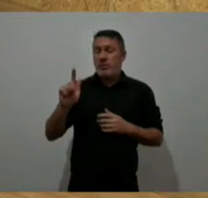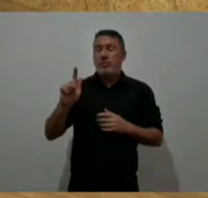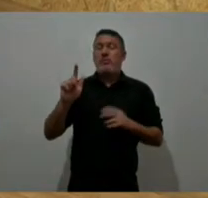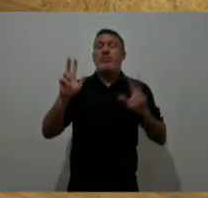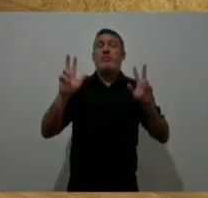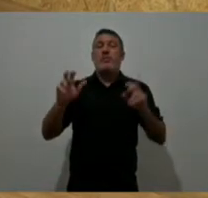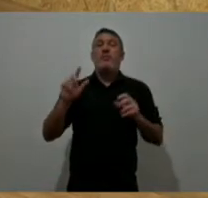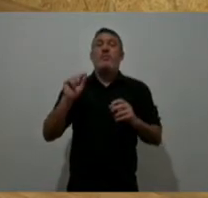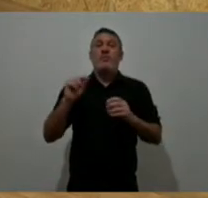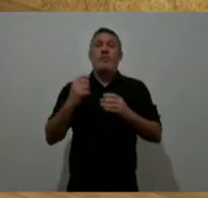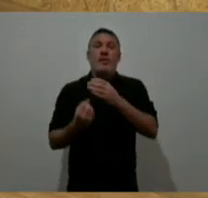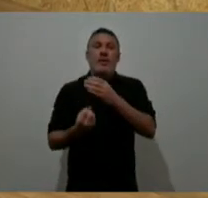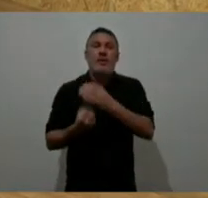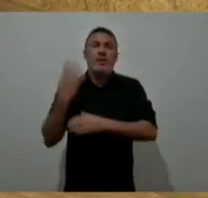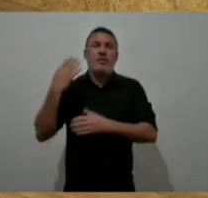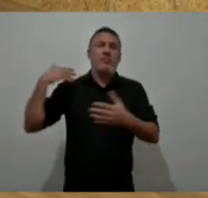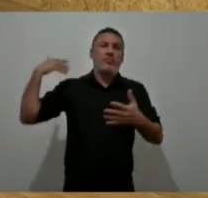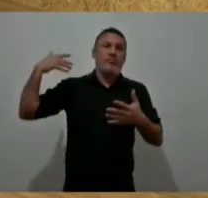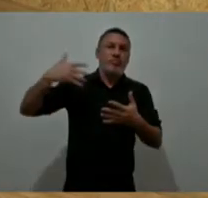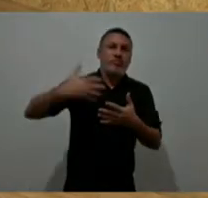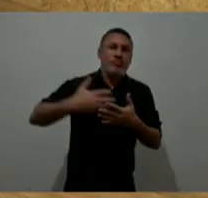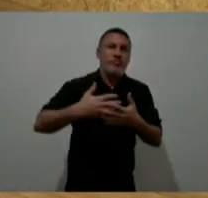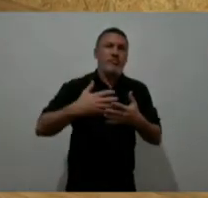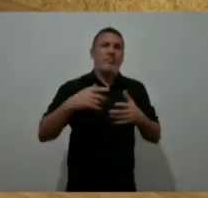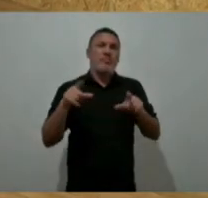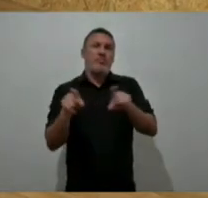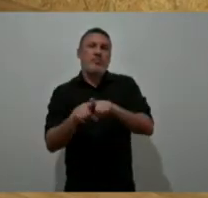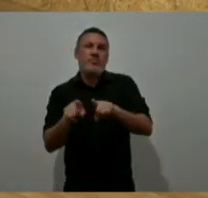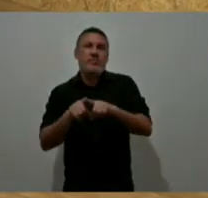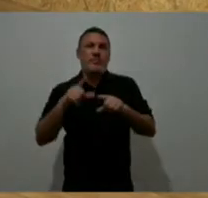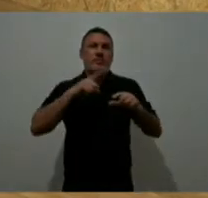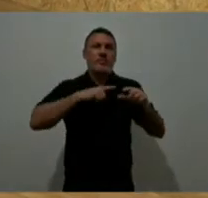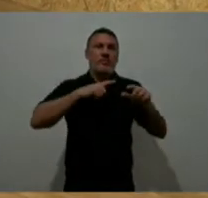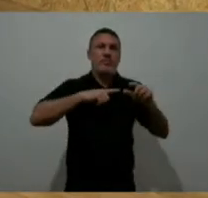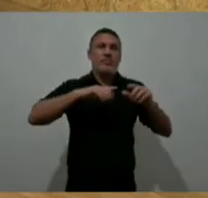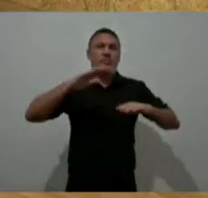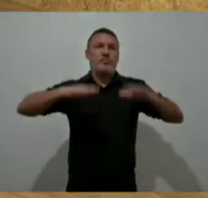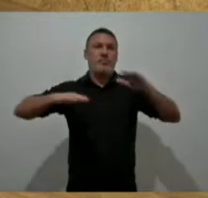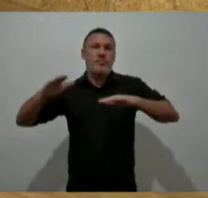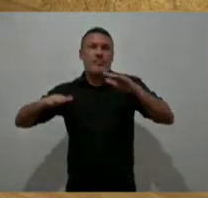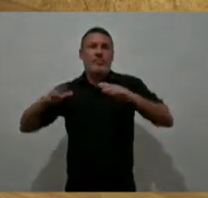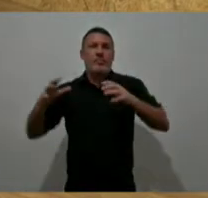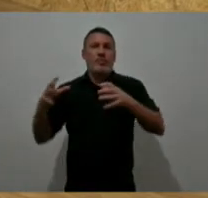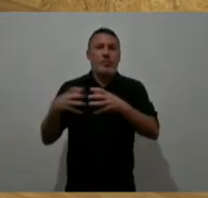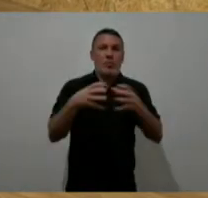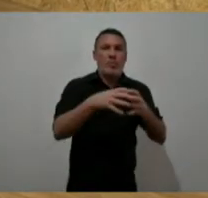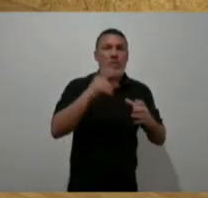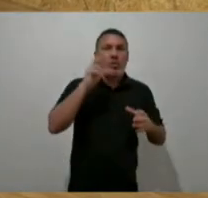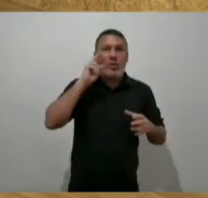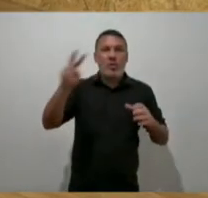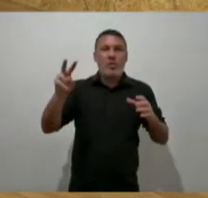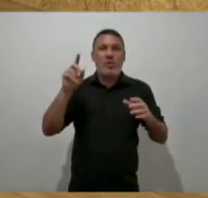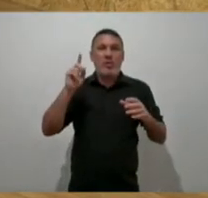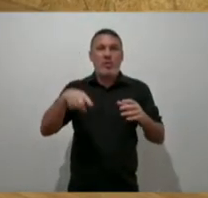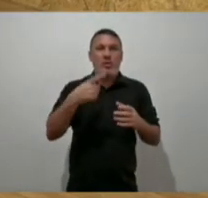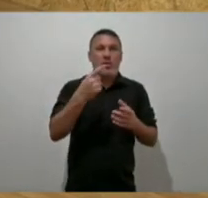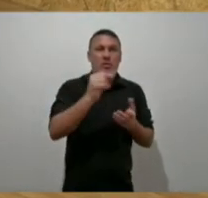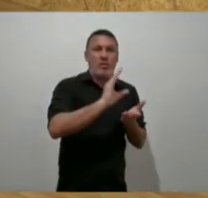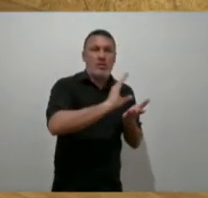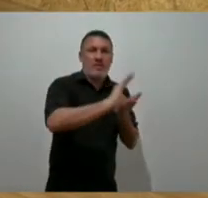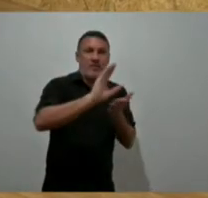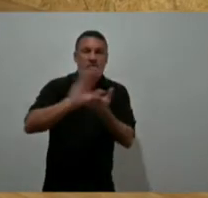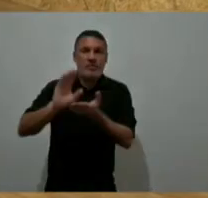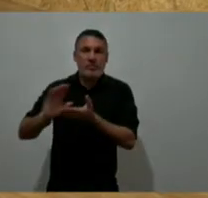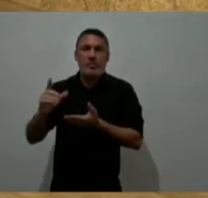né? E ainda está em construção e continuará em construção, né? Eu acho que ela, do ponto de vista do investidor, ela tem dois